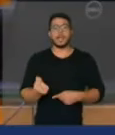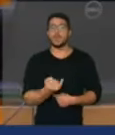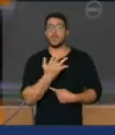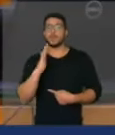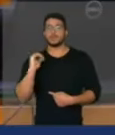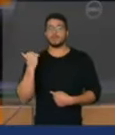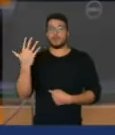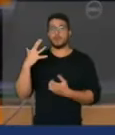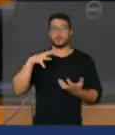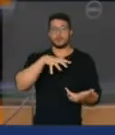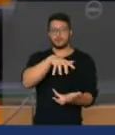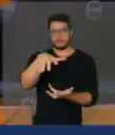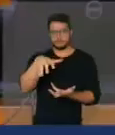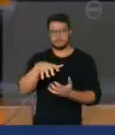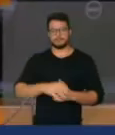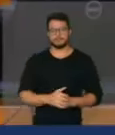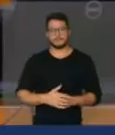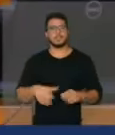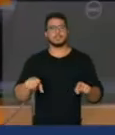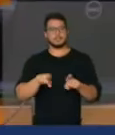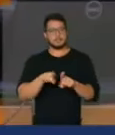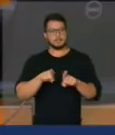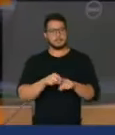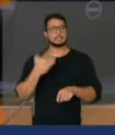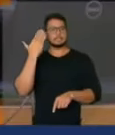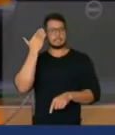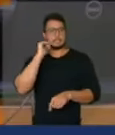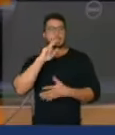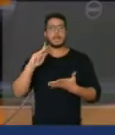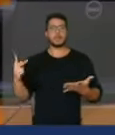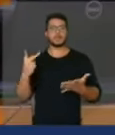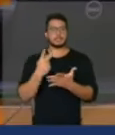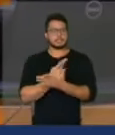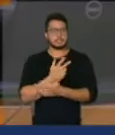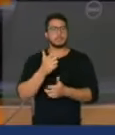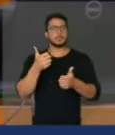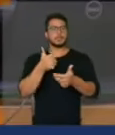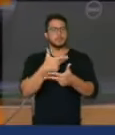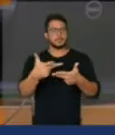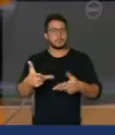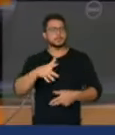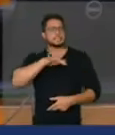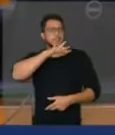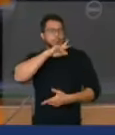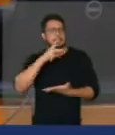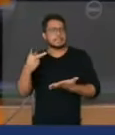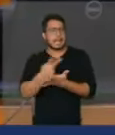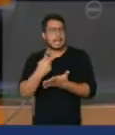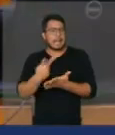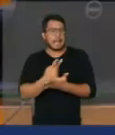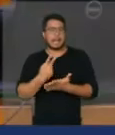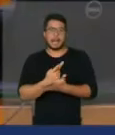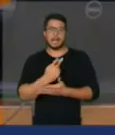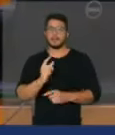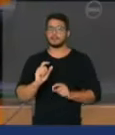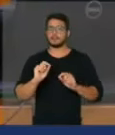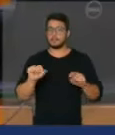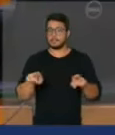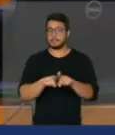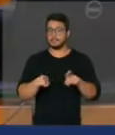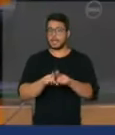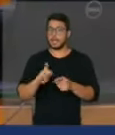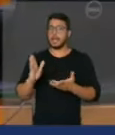sido cometidos no combate à pandemia e que algumas atitudes, inclusive de autoridades